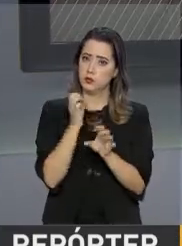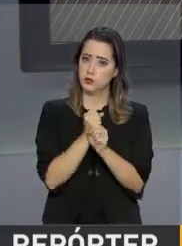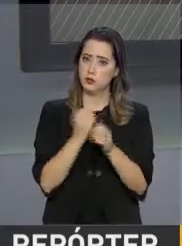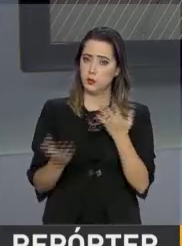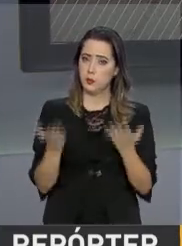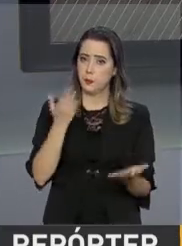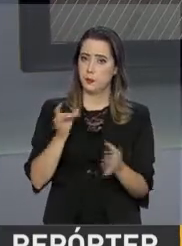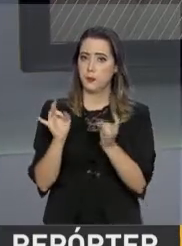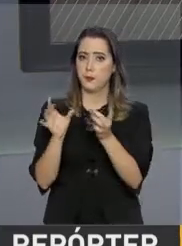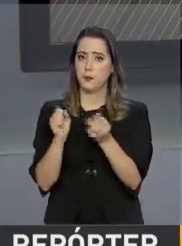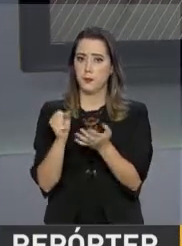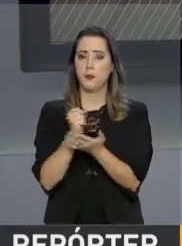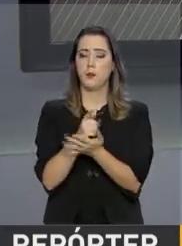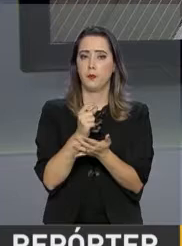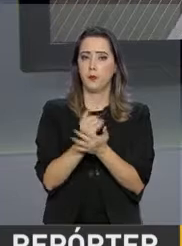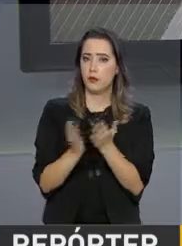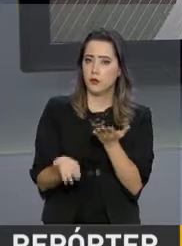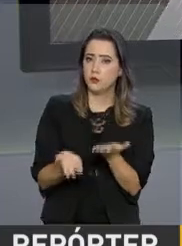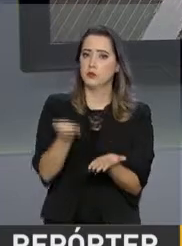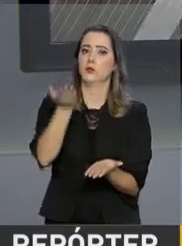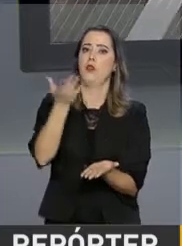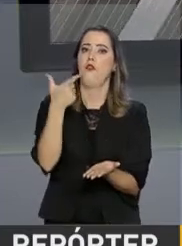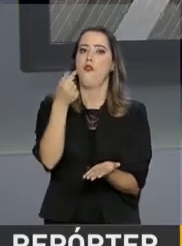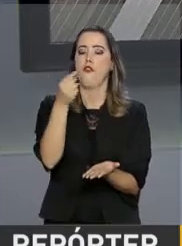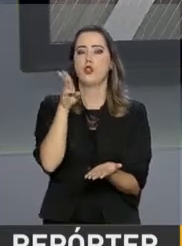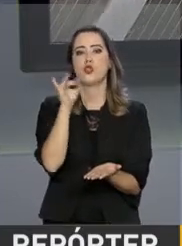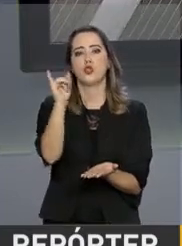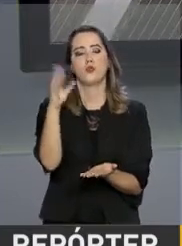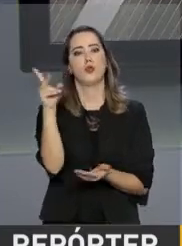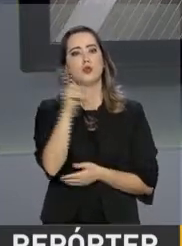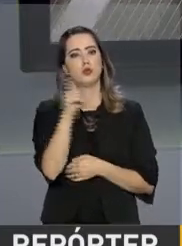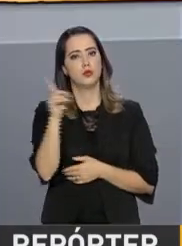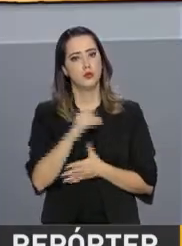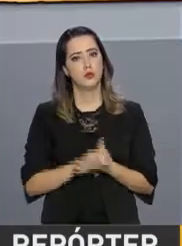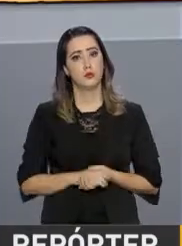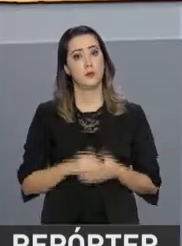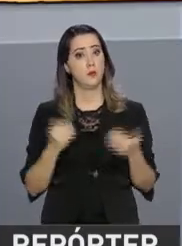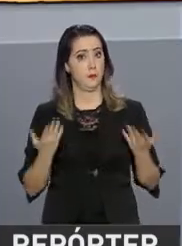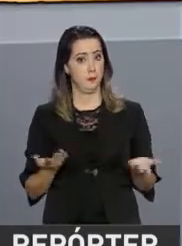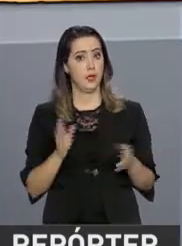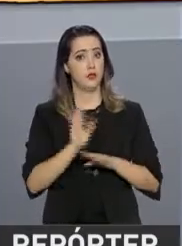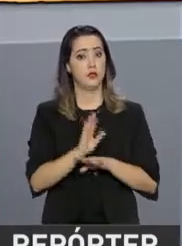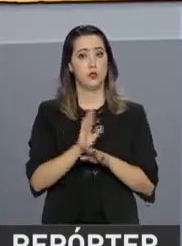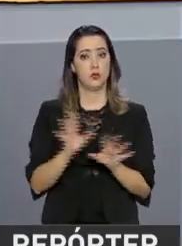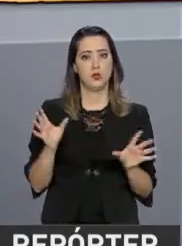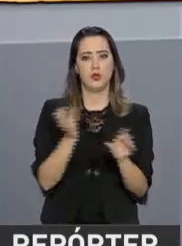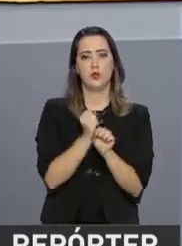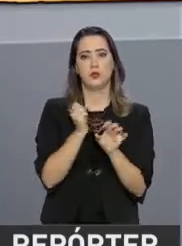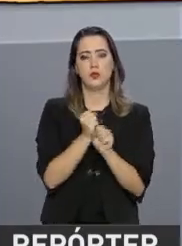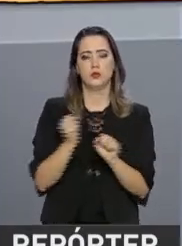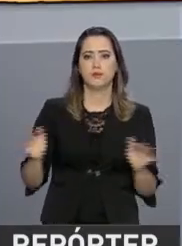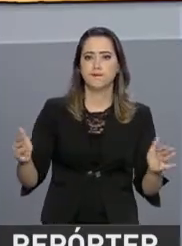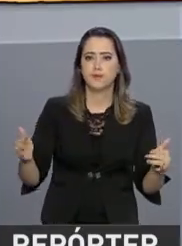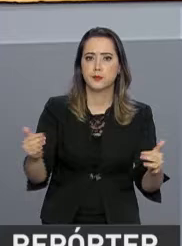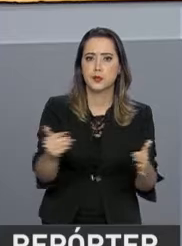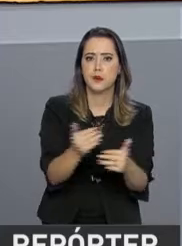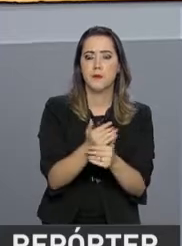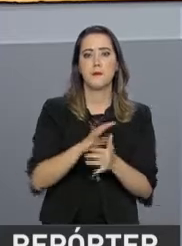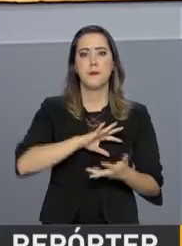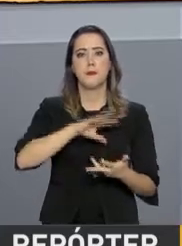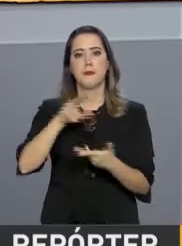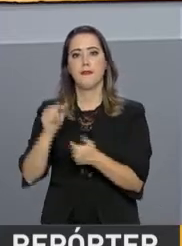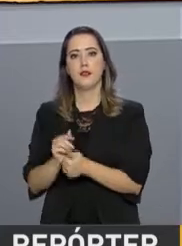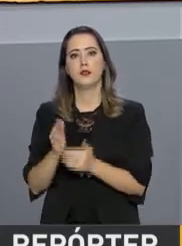da balança comercial já supera 20 bilhões de dólares. Isso contribui para o acúmulo das reservas